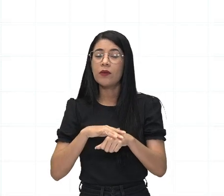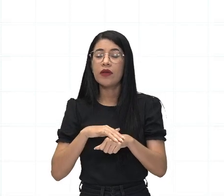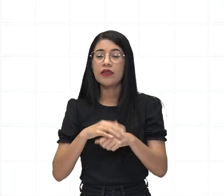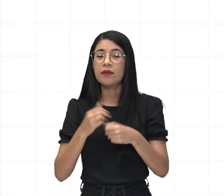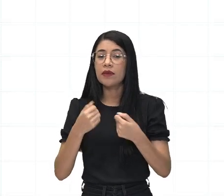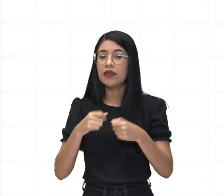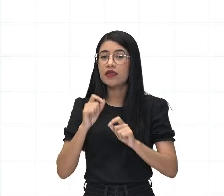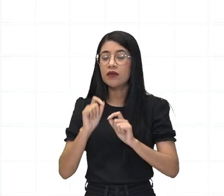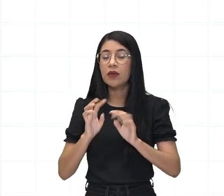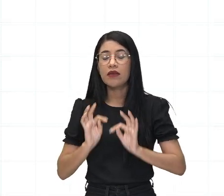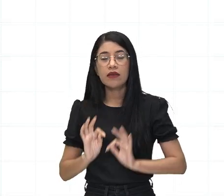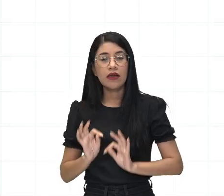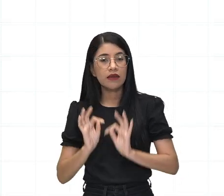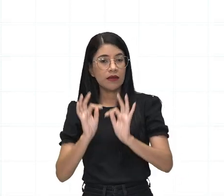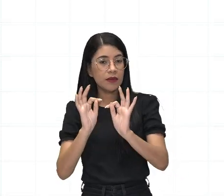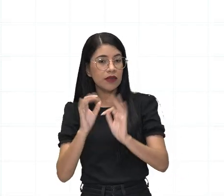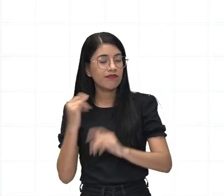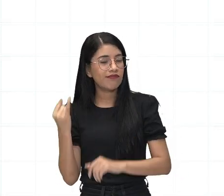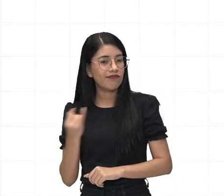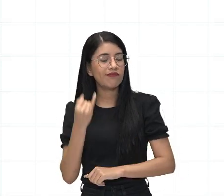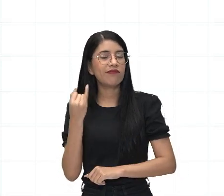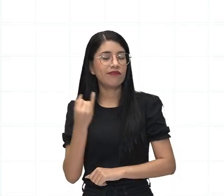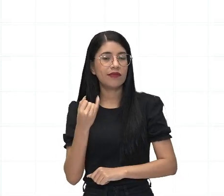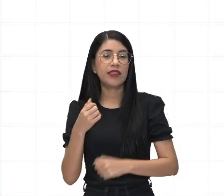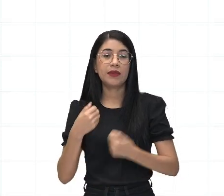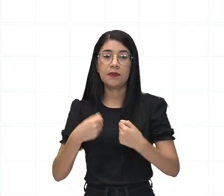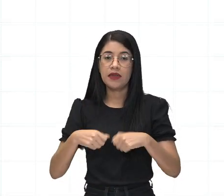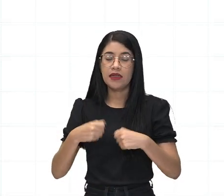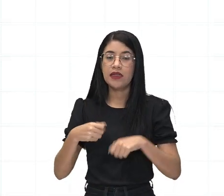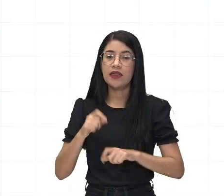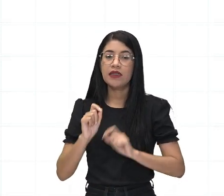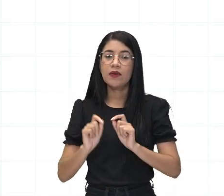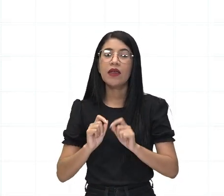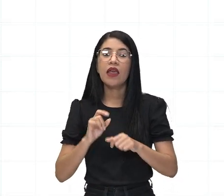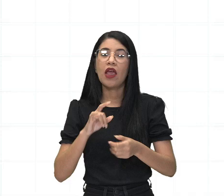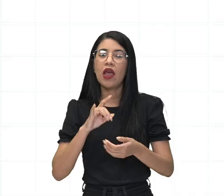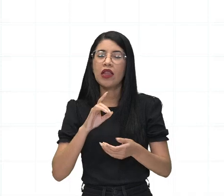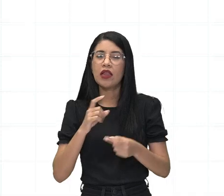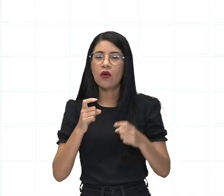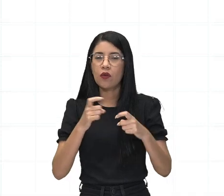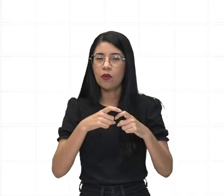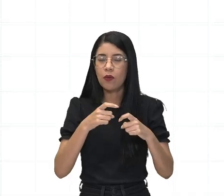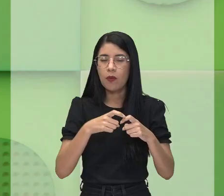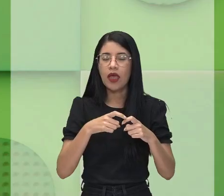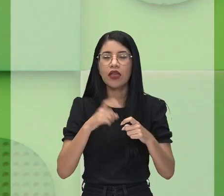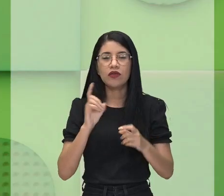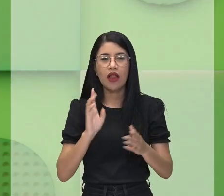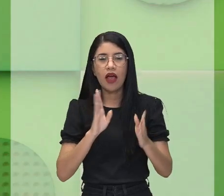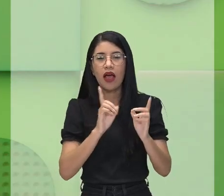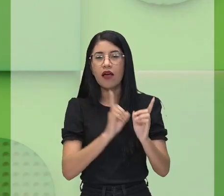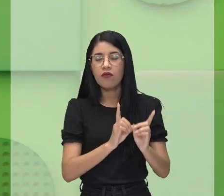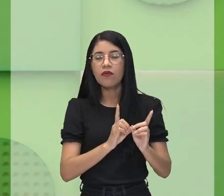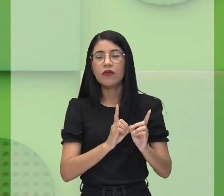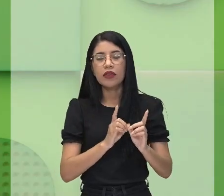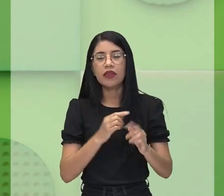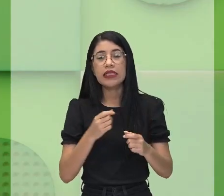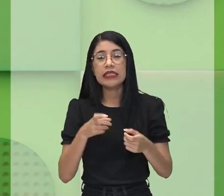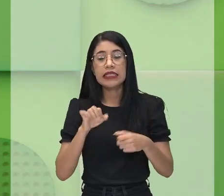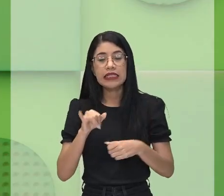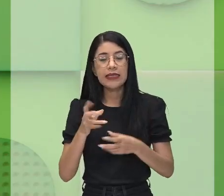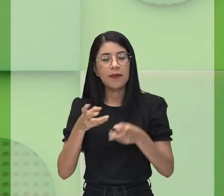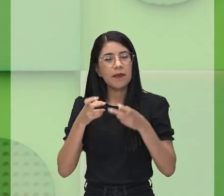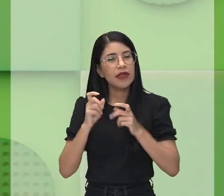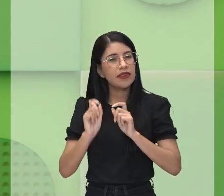sério o tratamento. Precisa ter consulta médica. Quando você perceber que